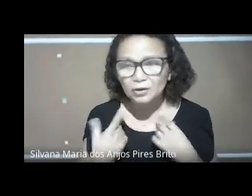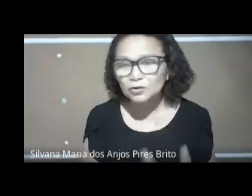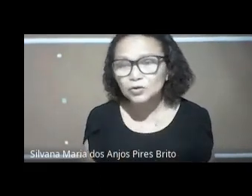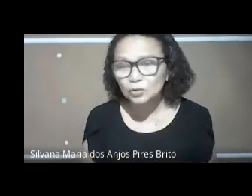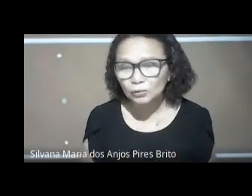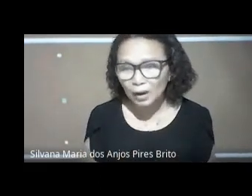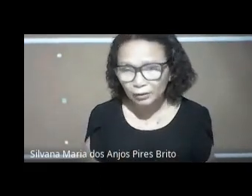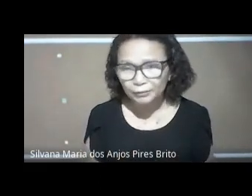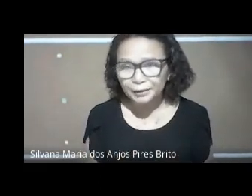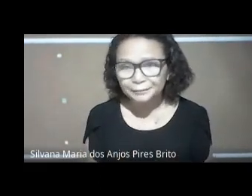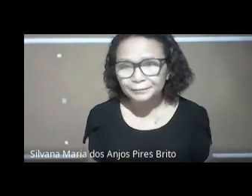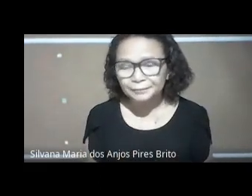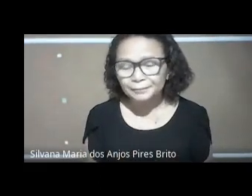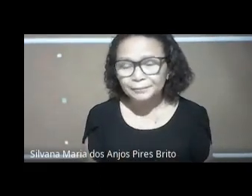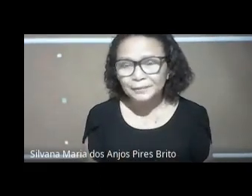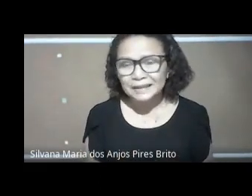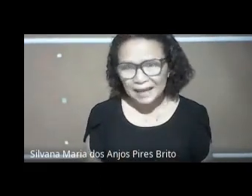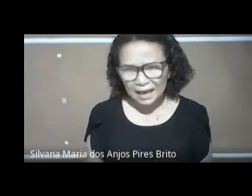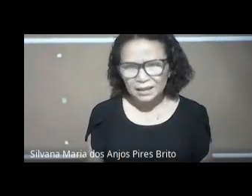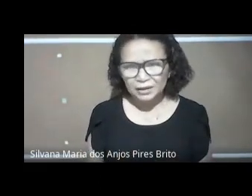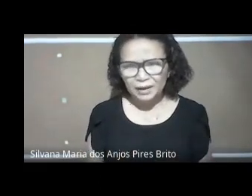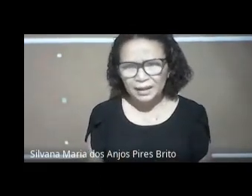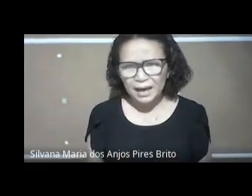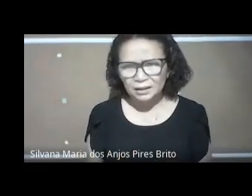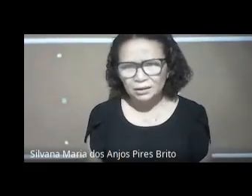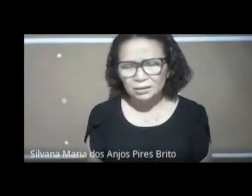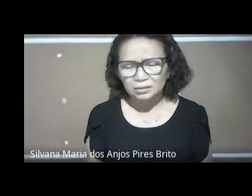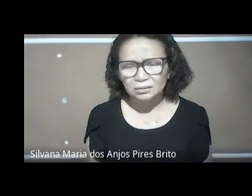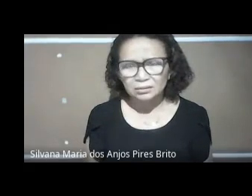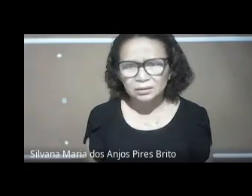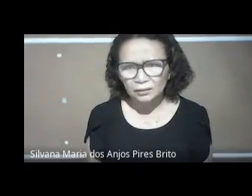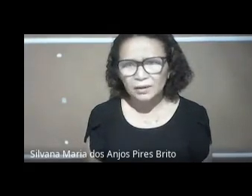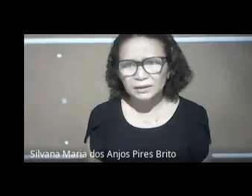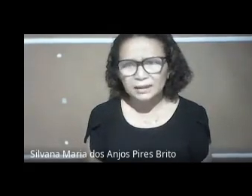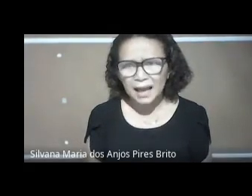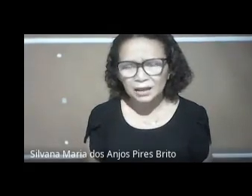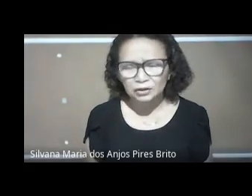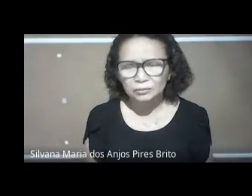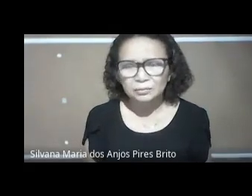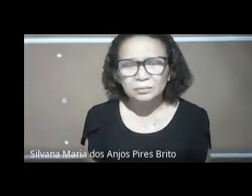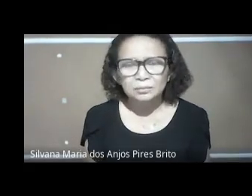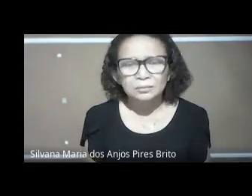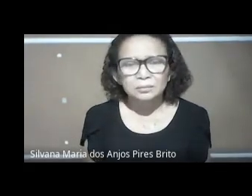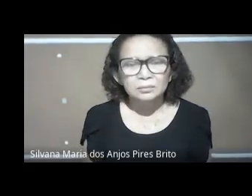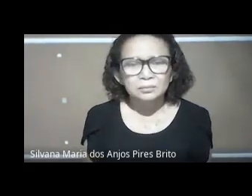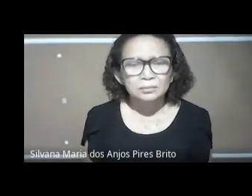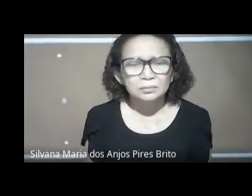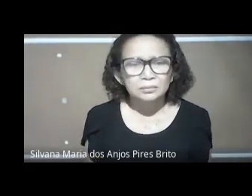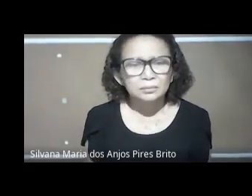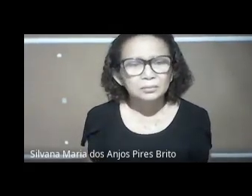minha voz, o surdo vai ouvir. Será que isso é verdade? O que vocês acham?